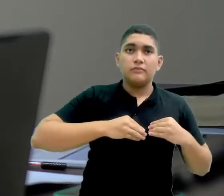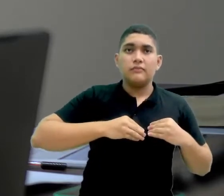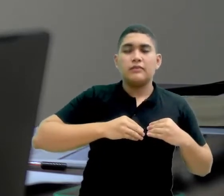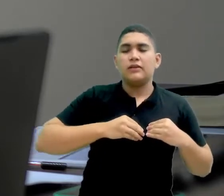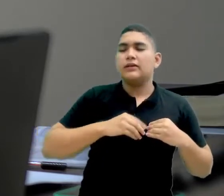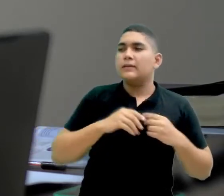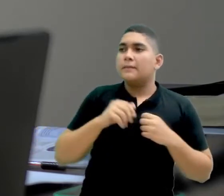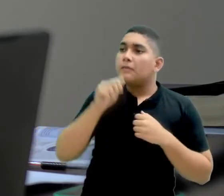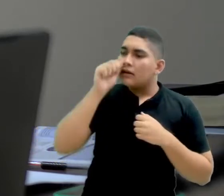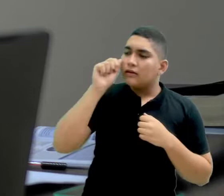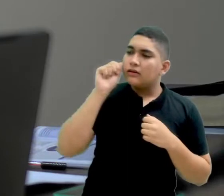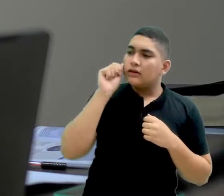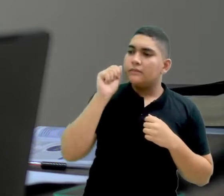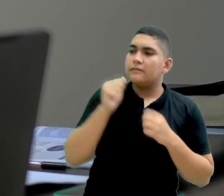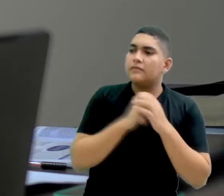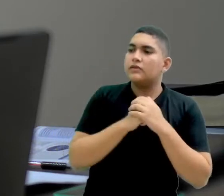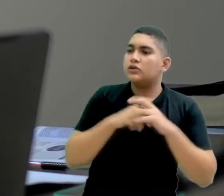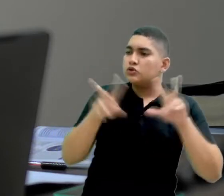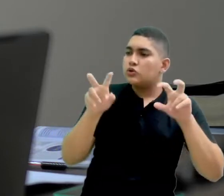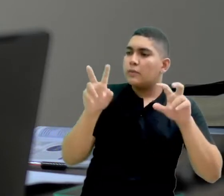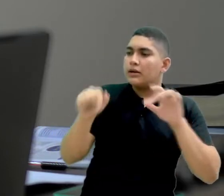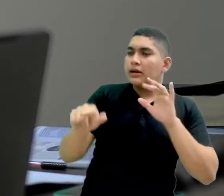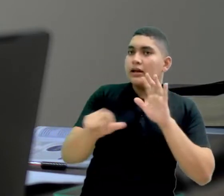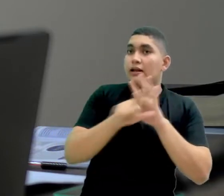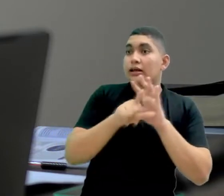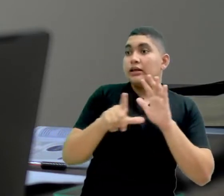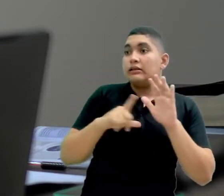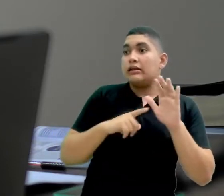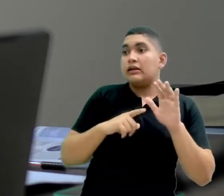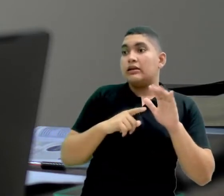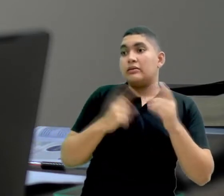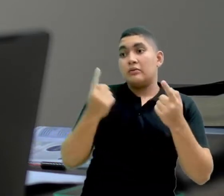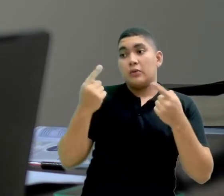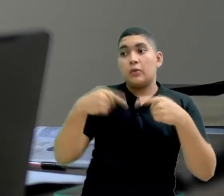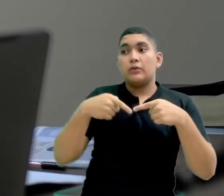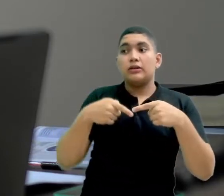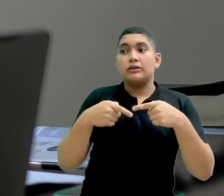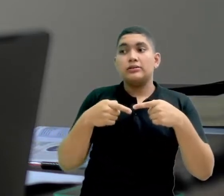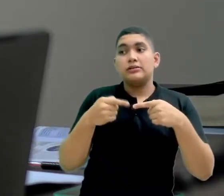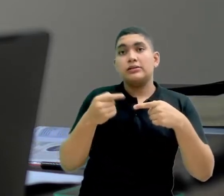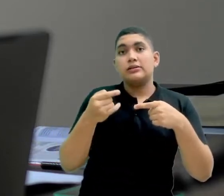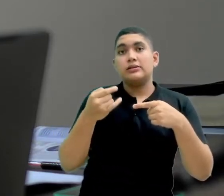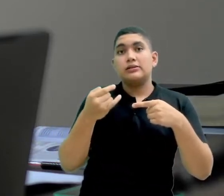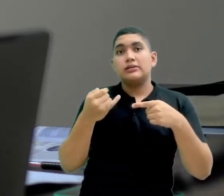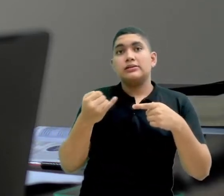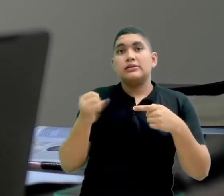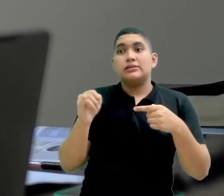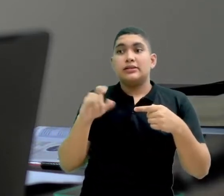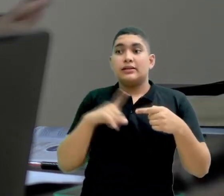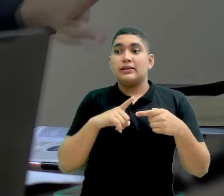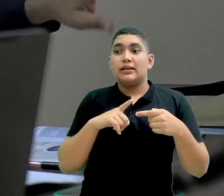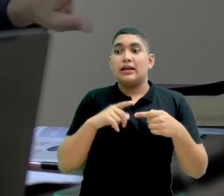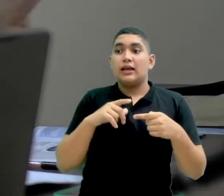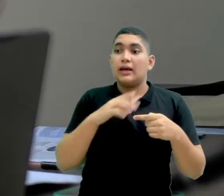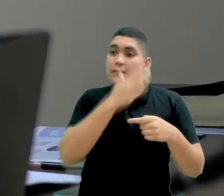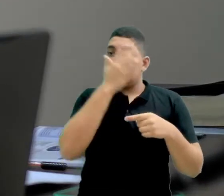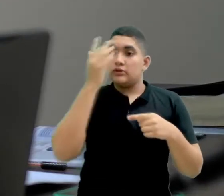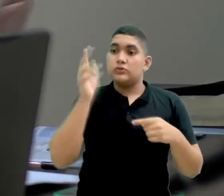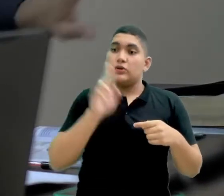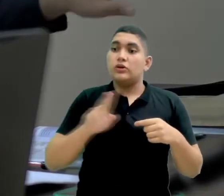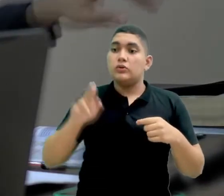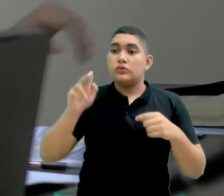da lei, né, existem os opostos, né? Se é verdade que existe o antinomista, aquele que diz, olha, não